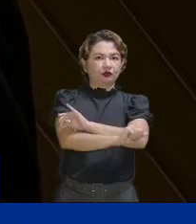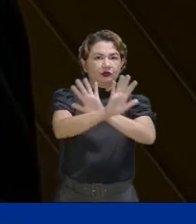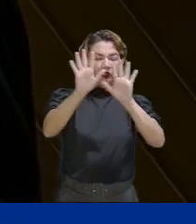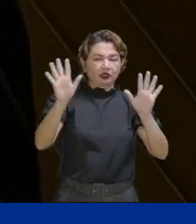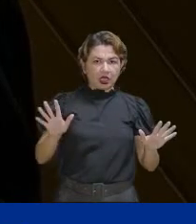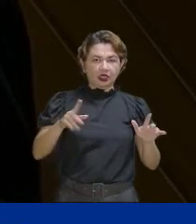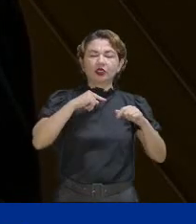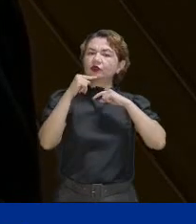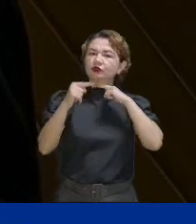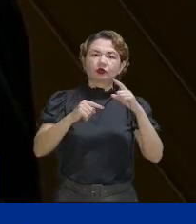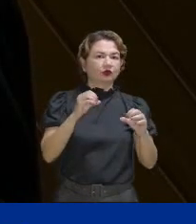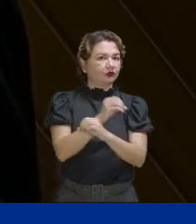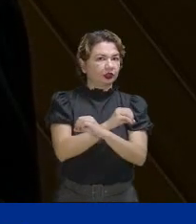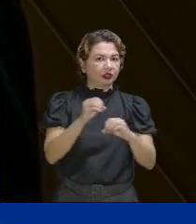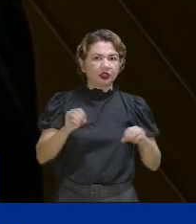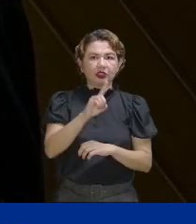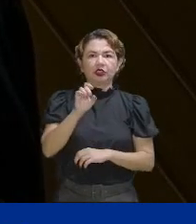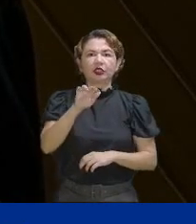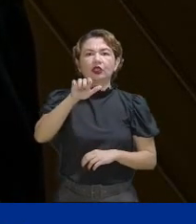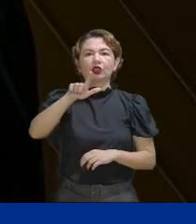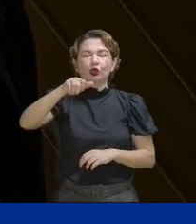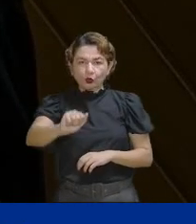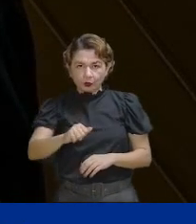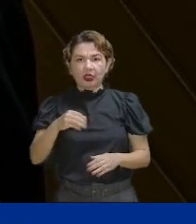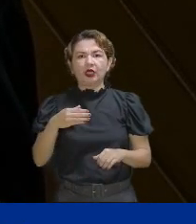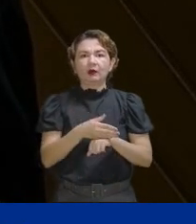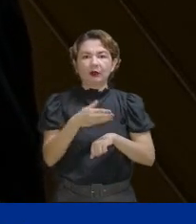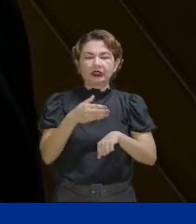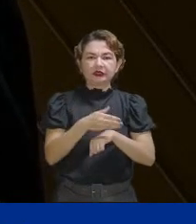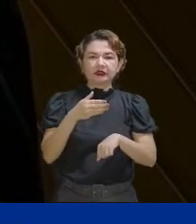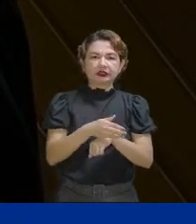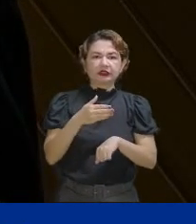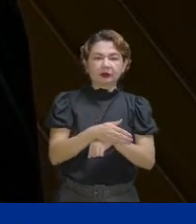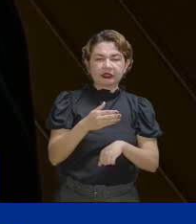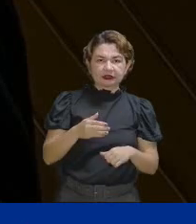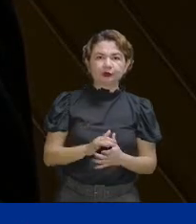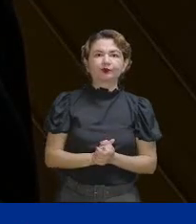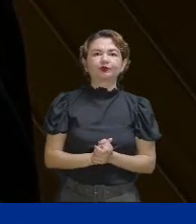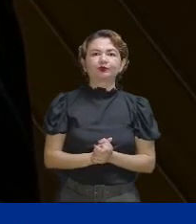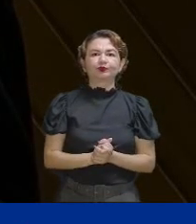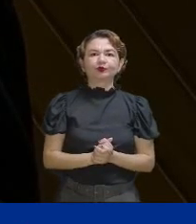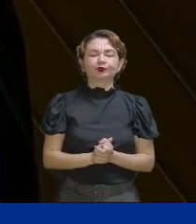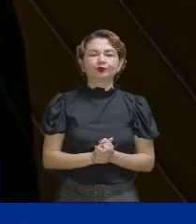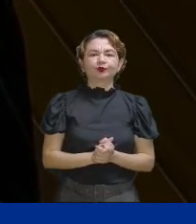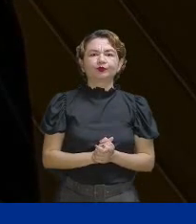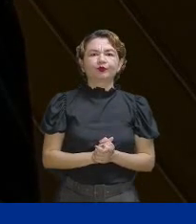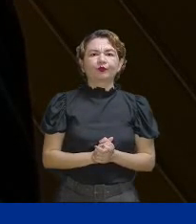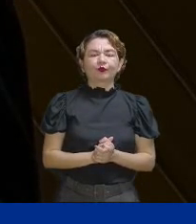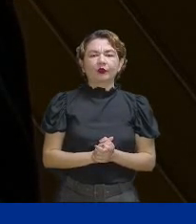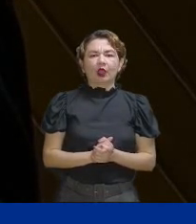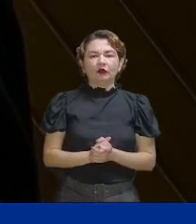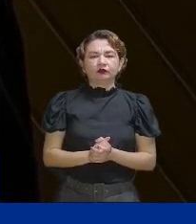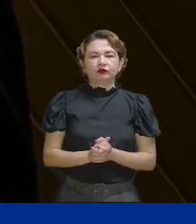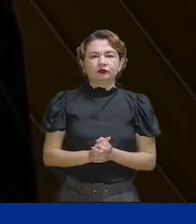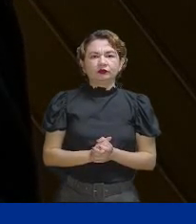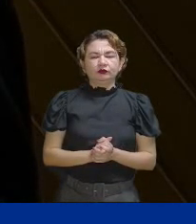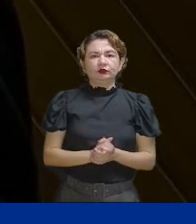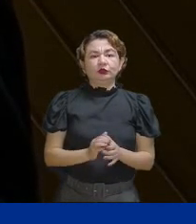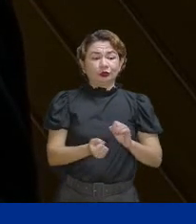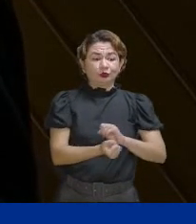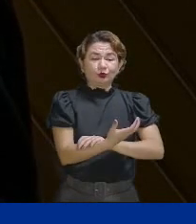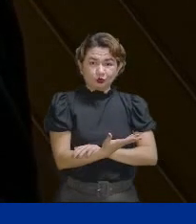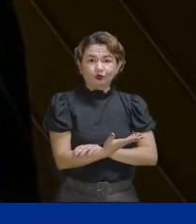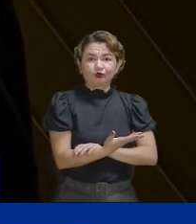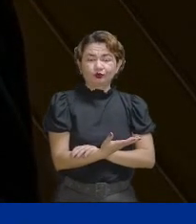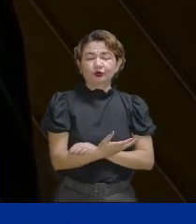e inequívoca de que Zilma dos Santos teria participação direta ou indireta na prática do ilícito discutido.